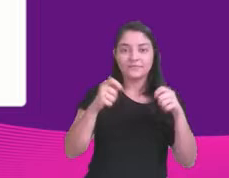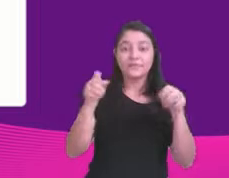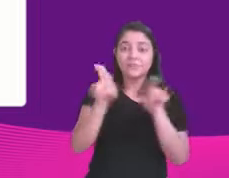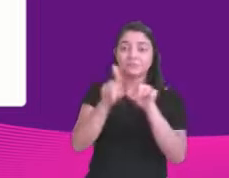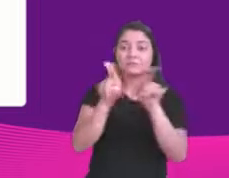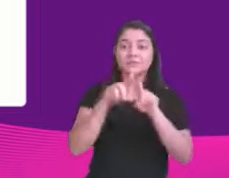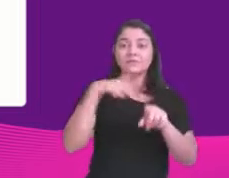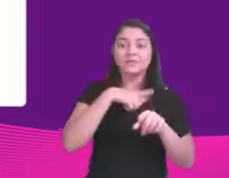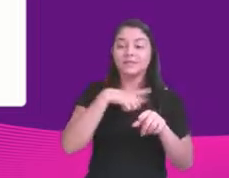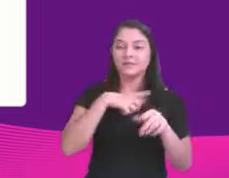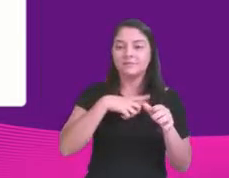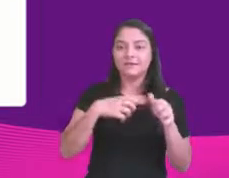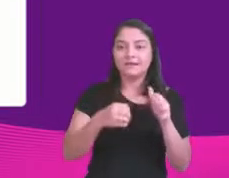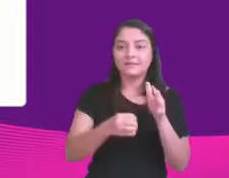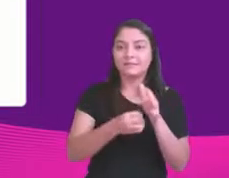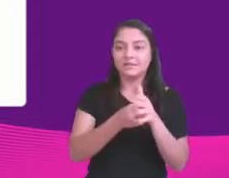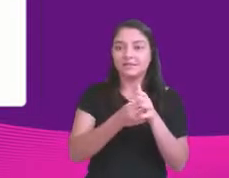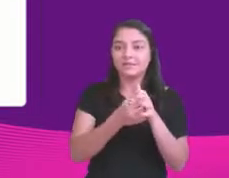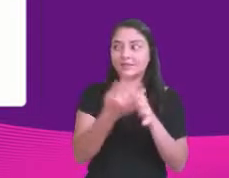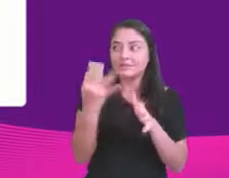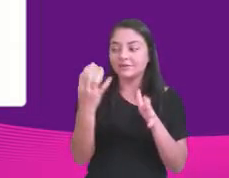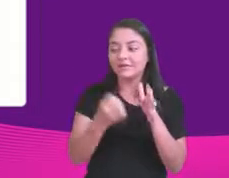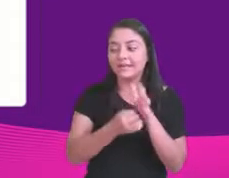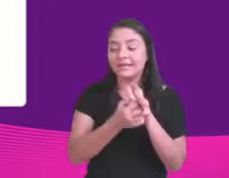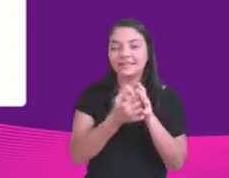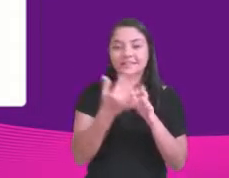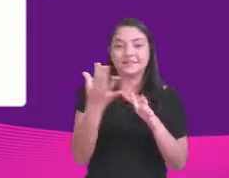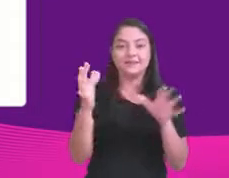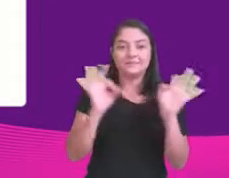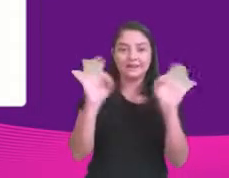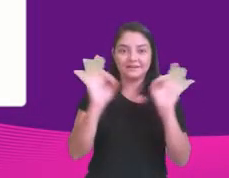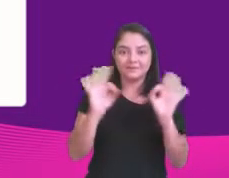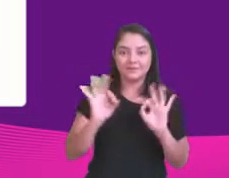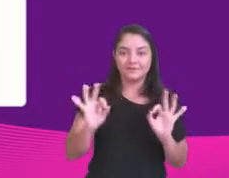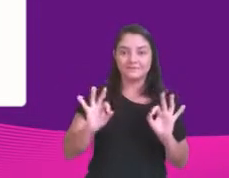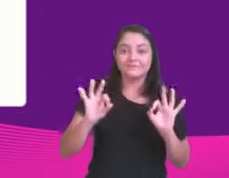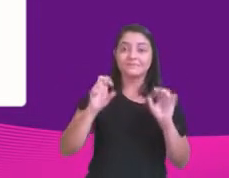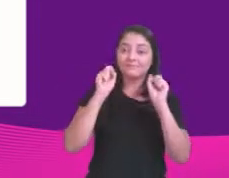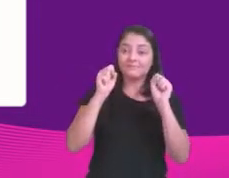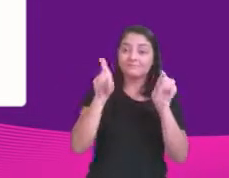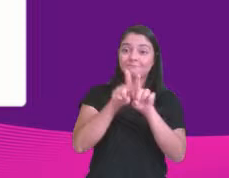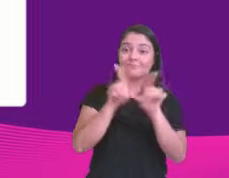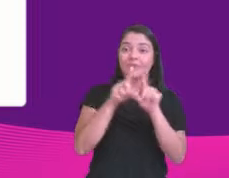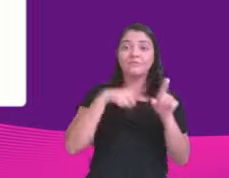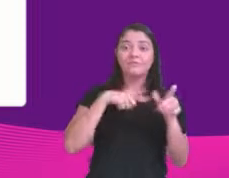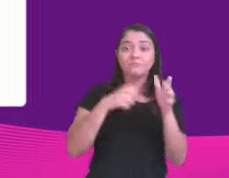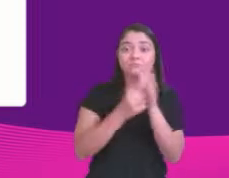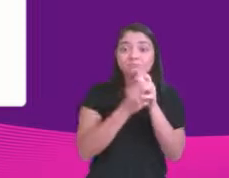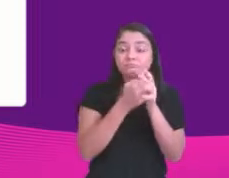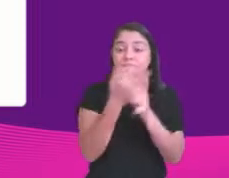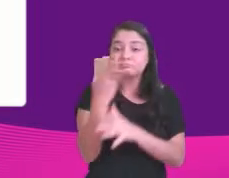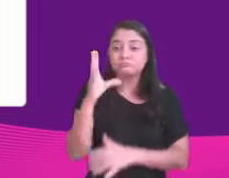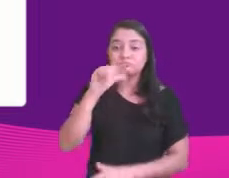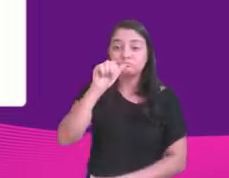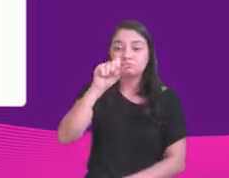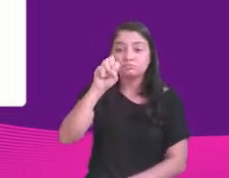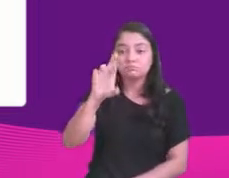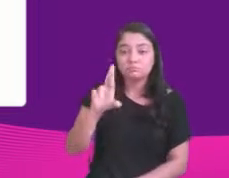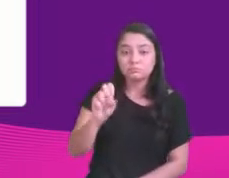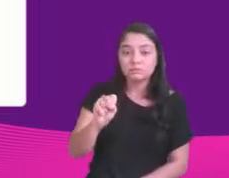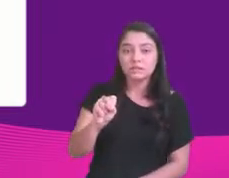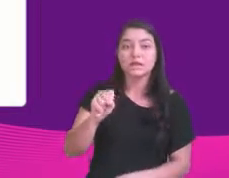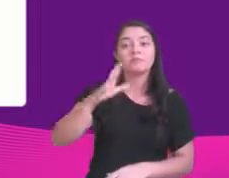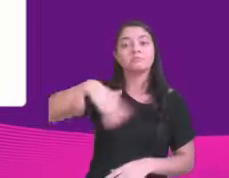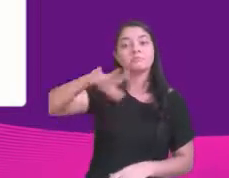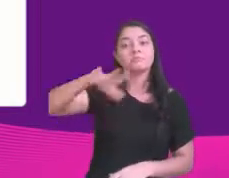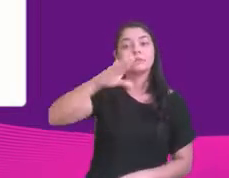normalmente a carcinomatose ela não invade o peritônio, mas ela fica superficial. Nesse caso você via uma aderência da bexiga ao fundo